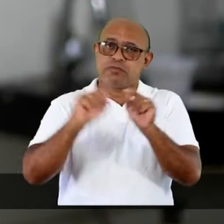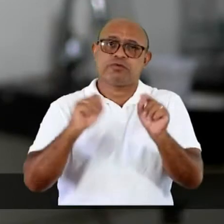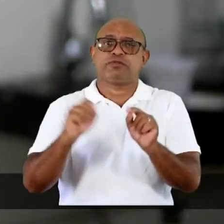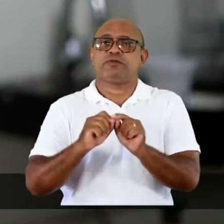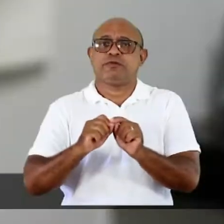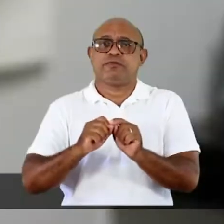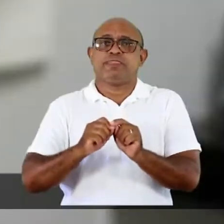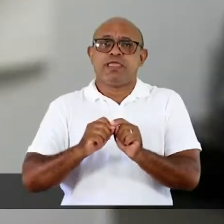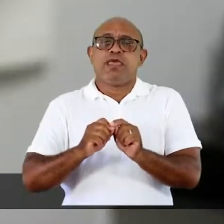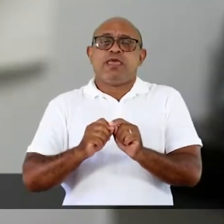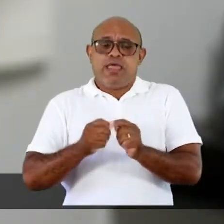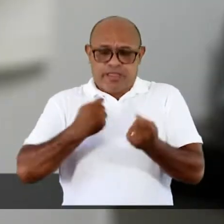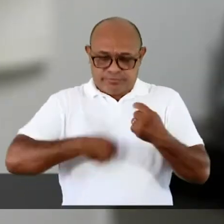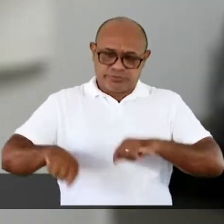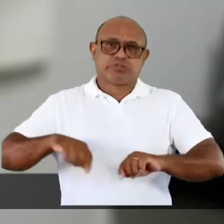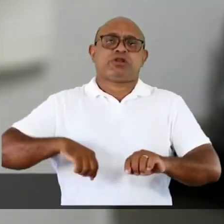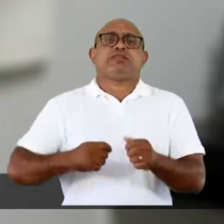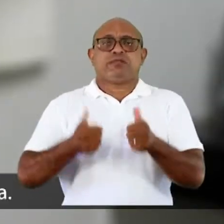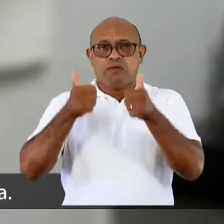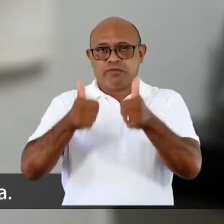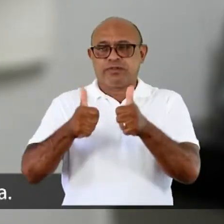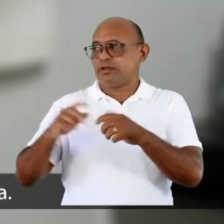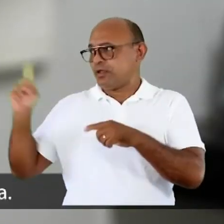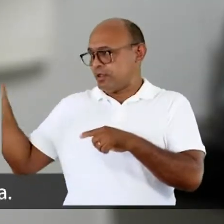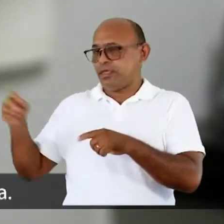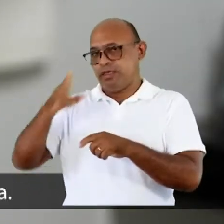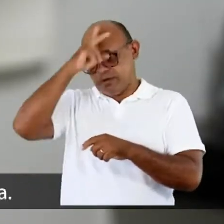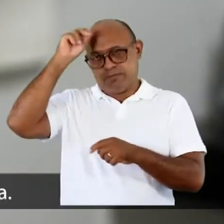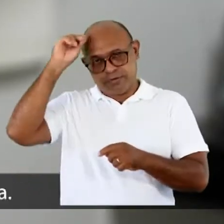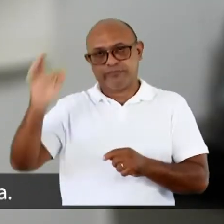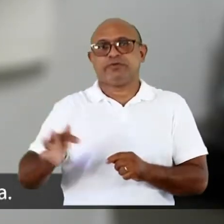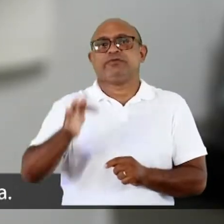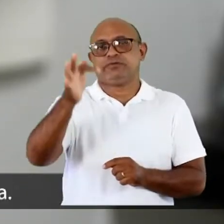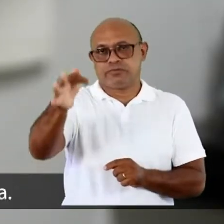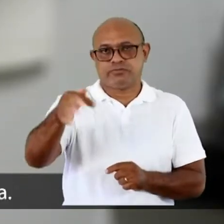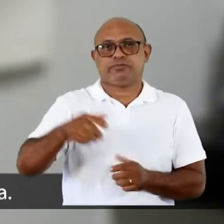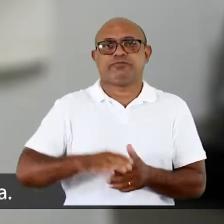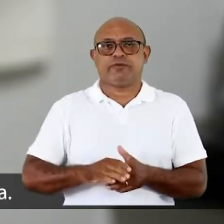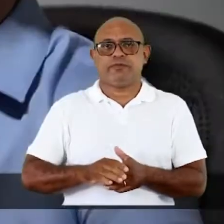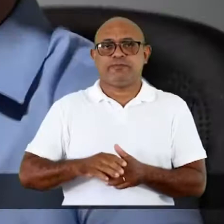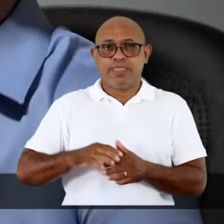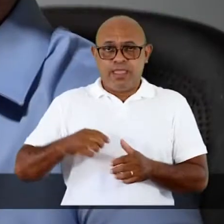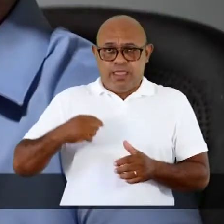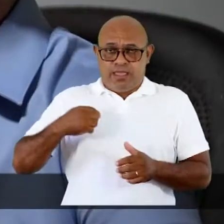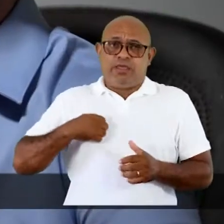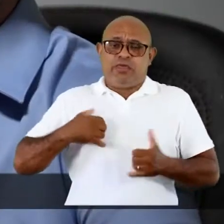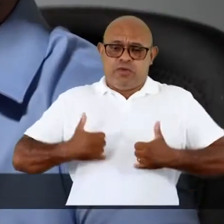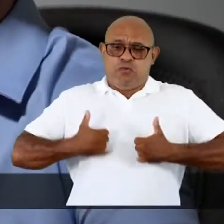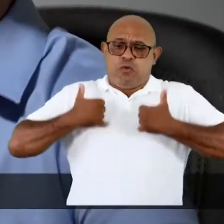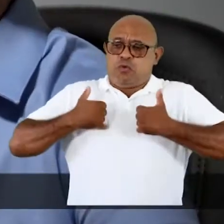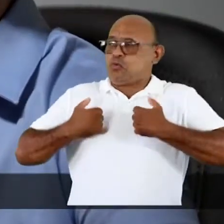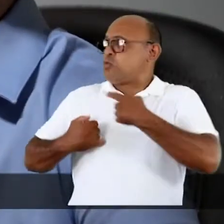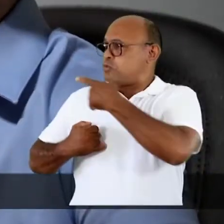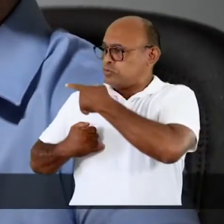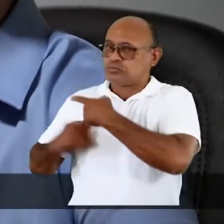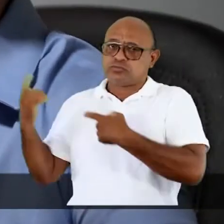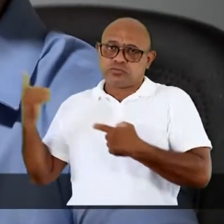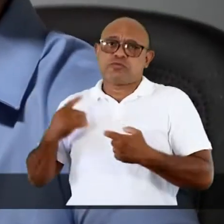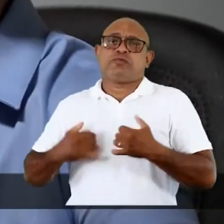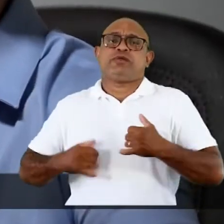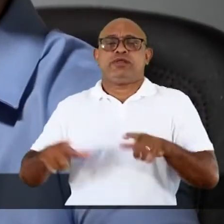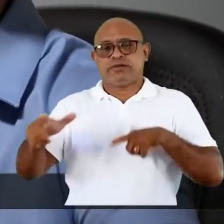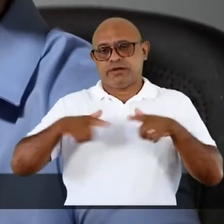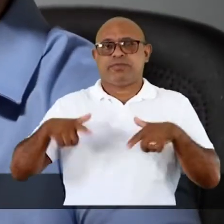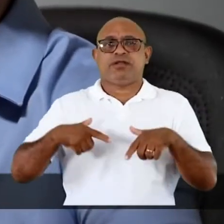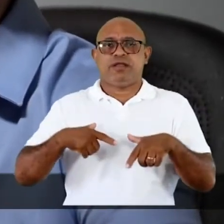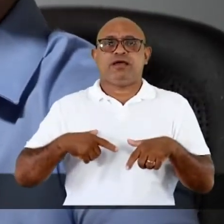que nós temos de uma grande administração com o doutor Hélio sendo prefeito da cidade de Parnaíba. E eu tenho muito orgulho de ter começado a